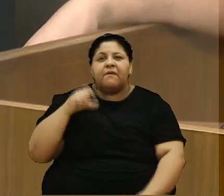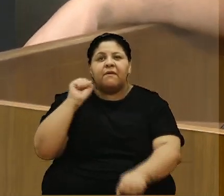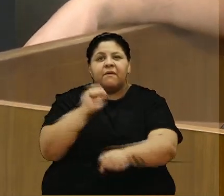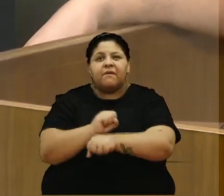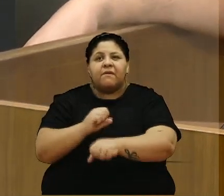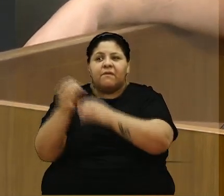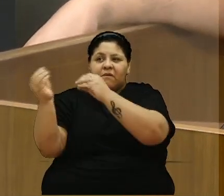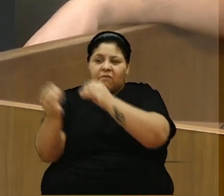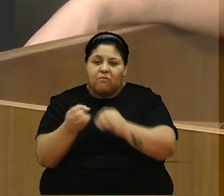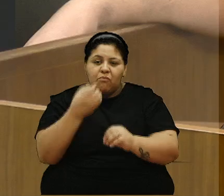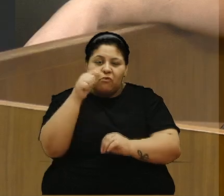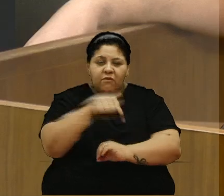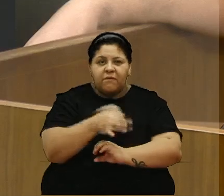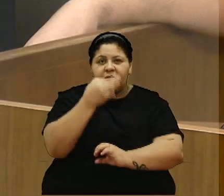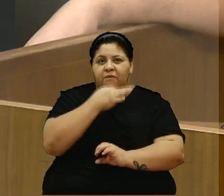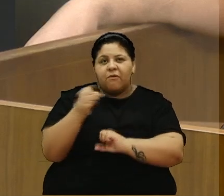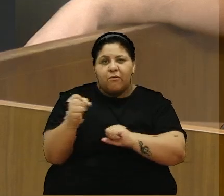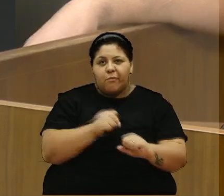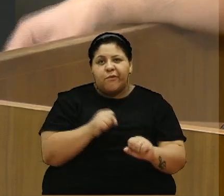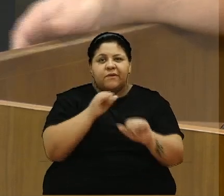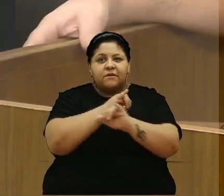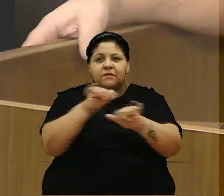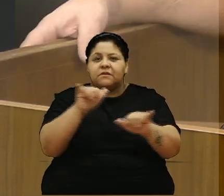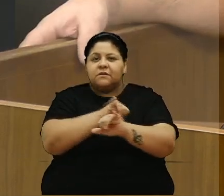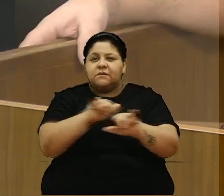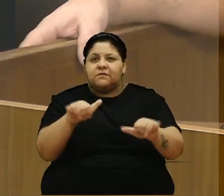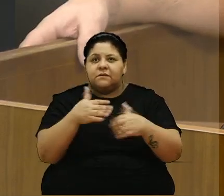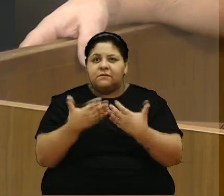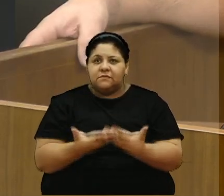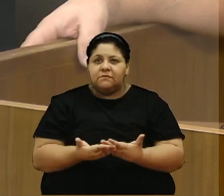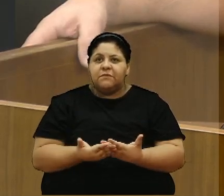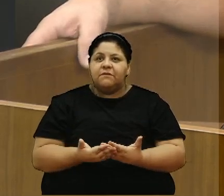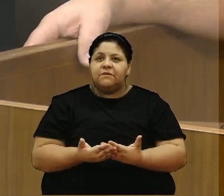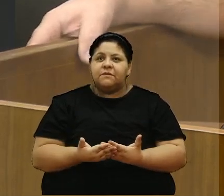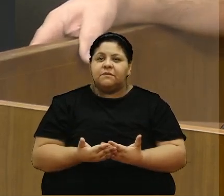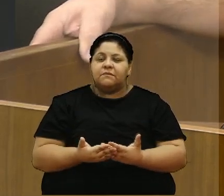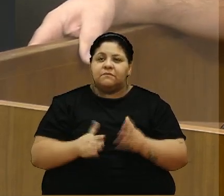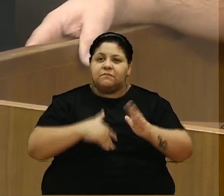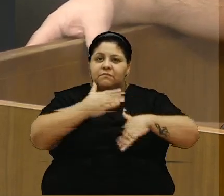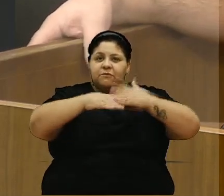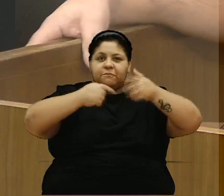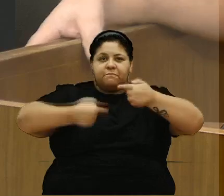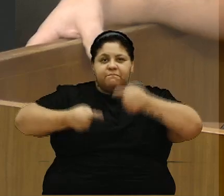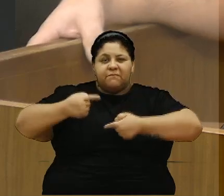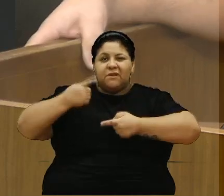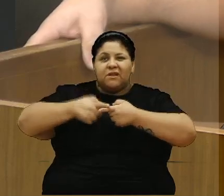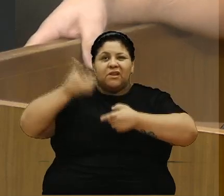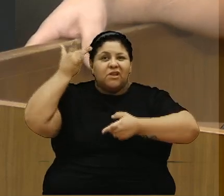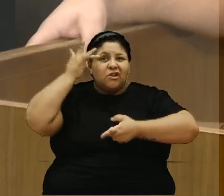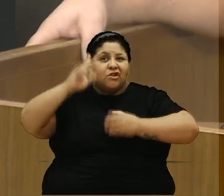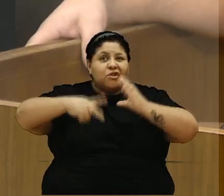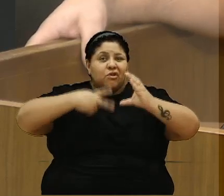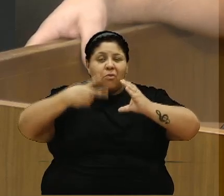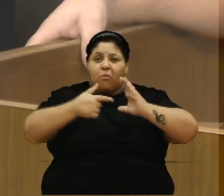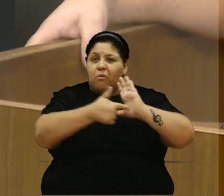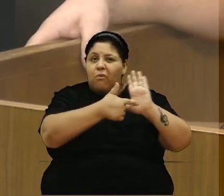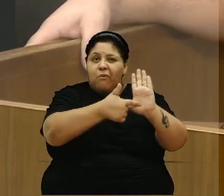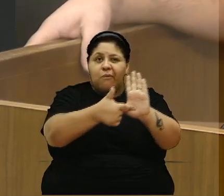traga coisas boas aqui para nós, possa compartilhar e que possa desenvolver debates, porque eu não sei se a Câmara está